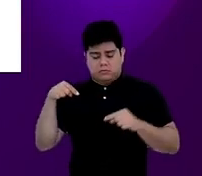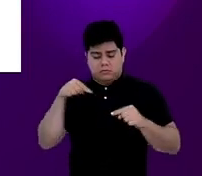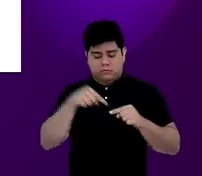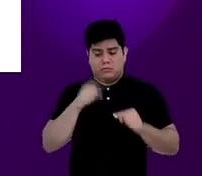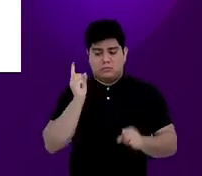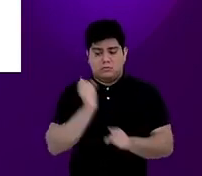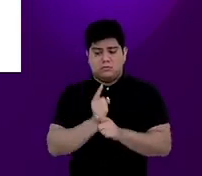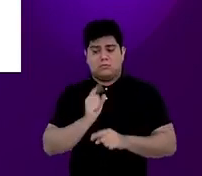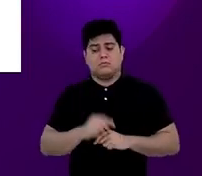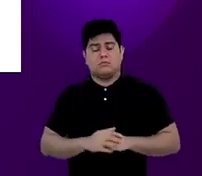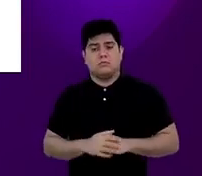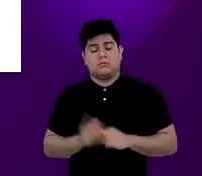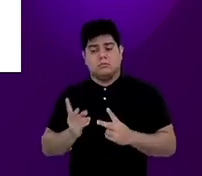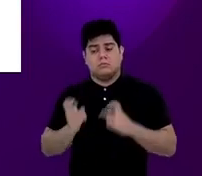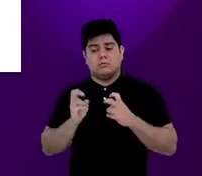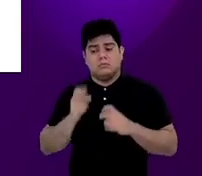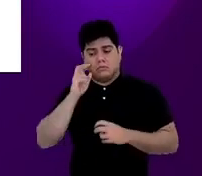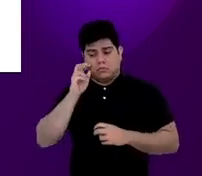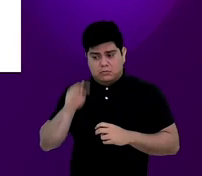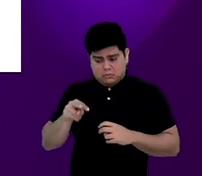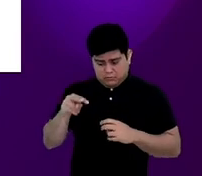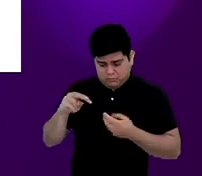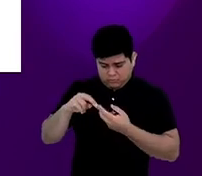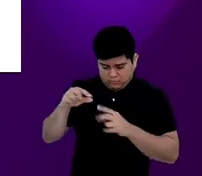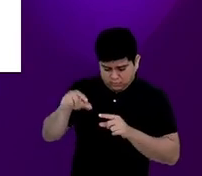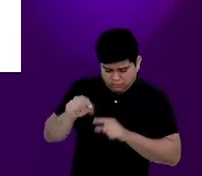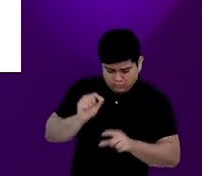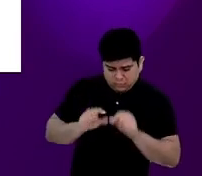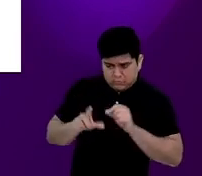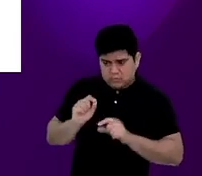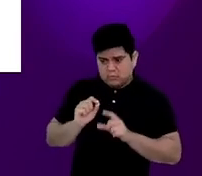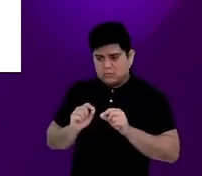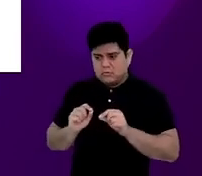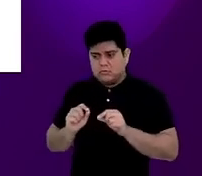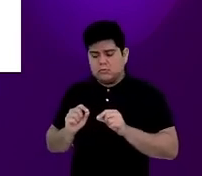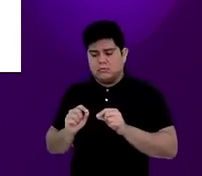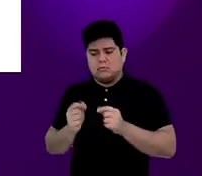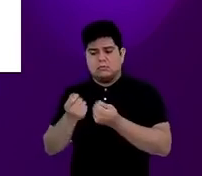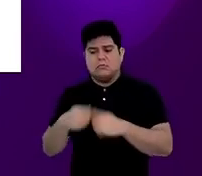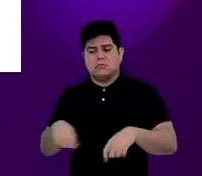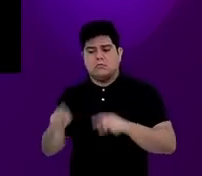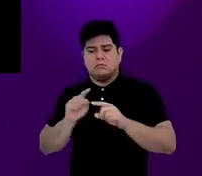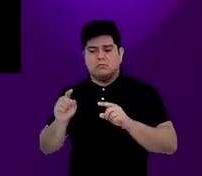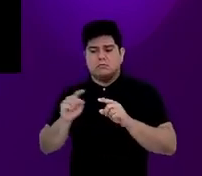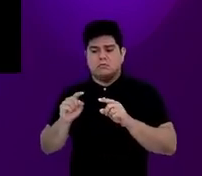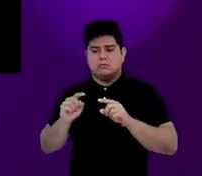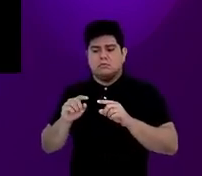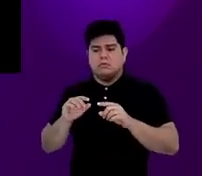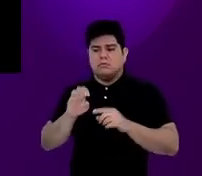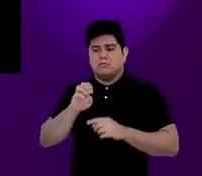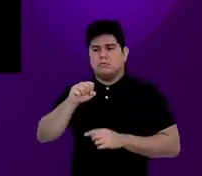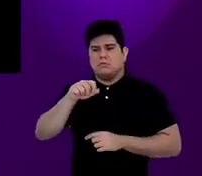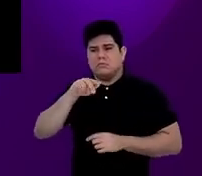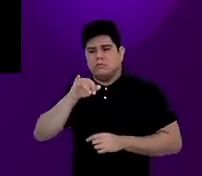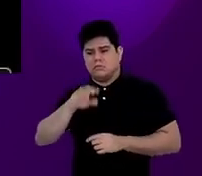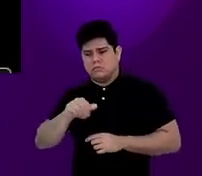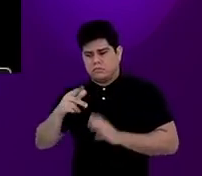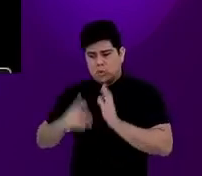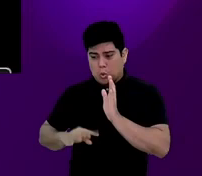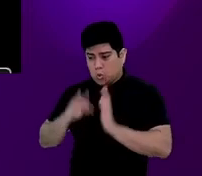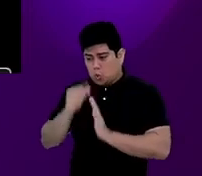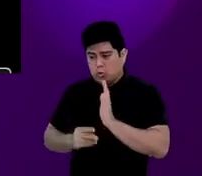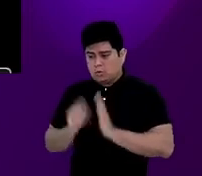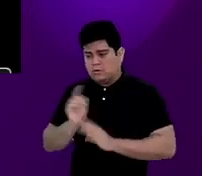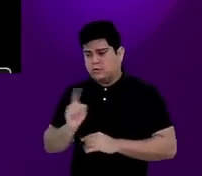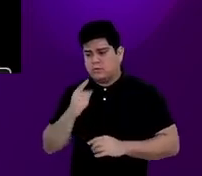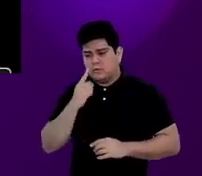gente nos permite hoje fazer isquemia seletiva do rim, não ter que isquemiar o rim inteiro para retirar o tumor. Então, aqui um